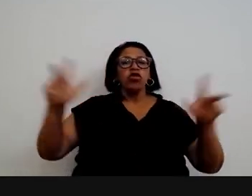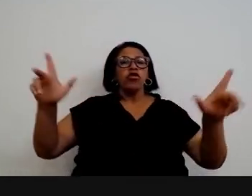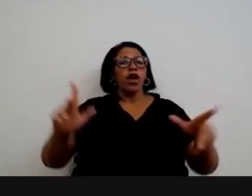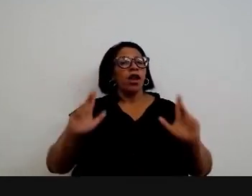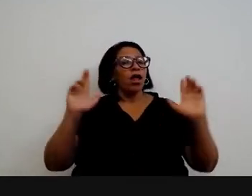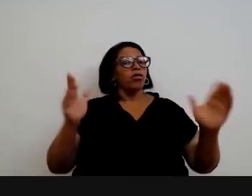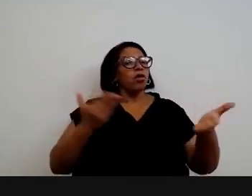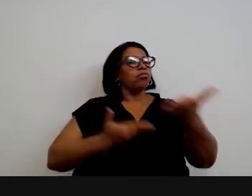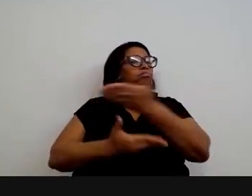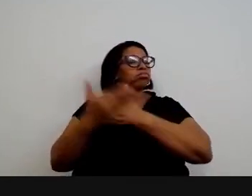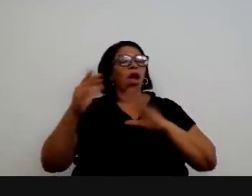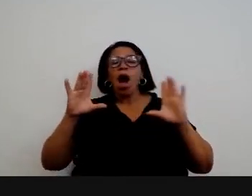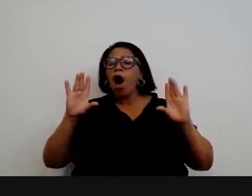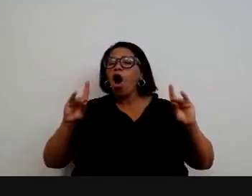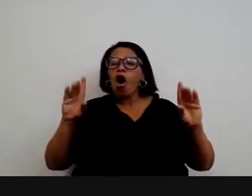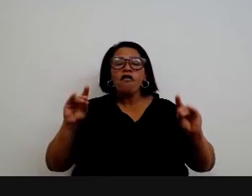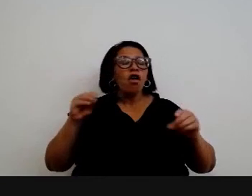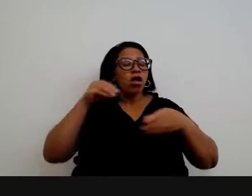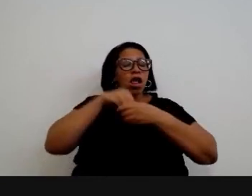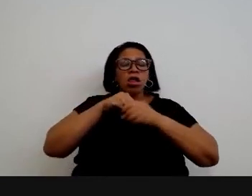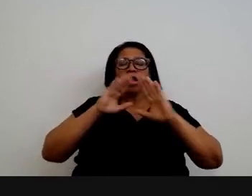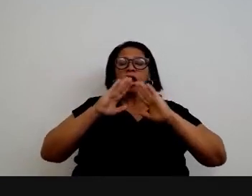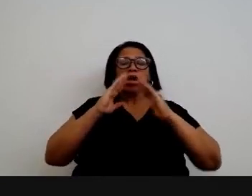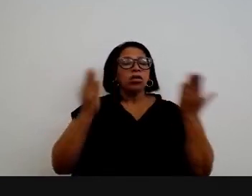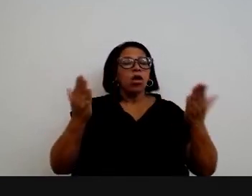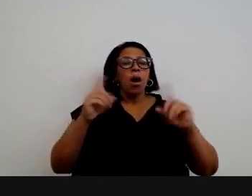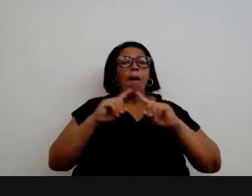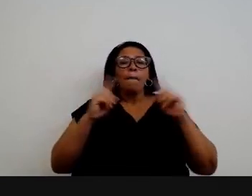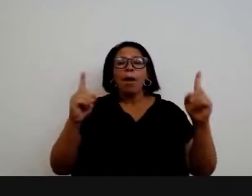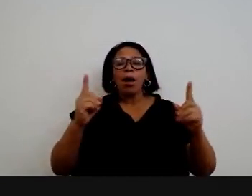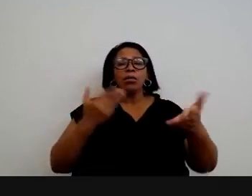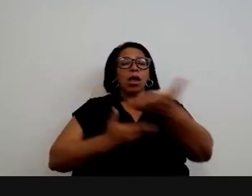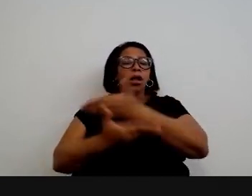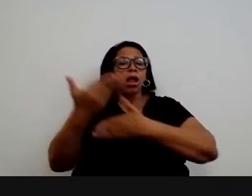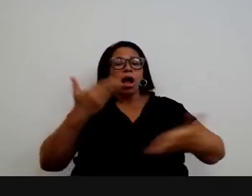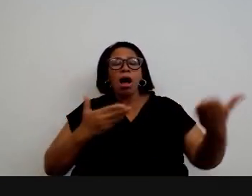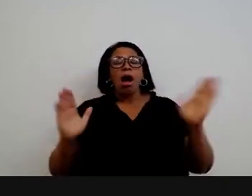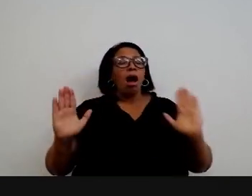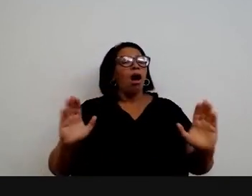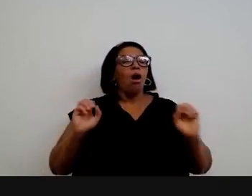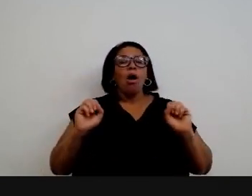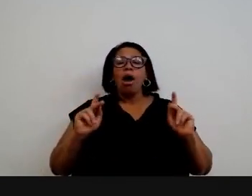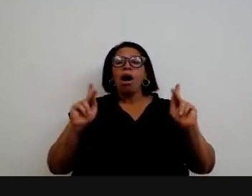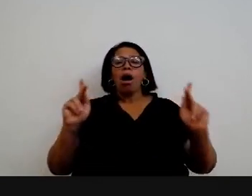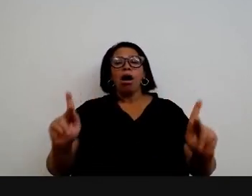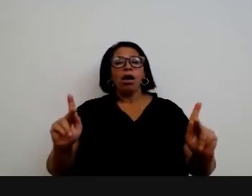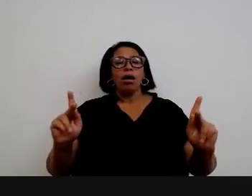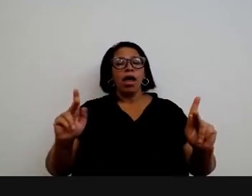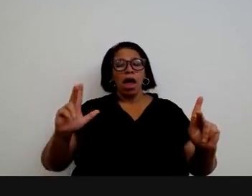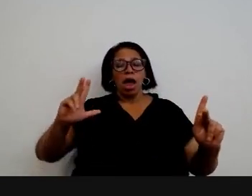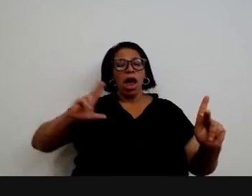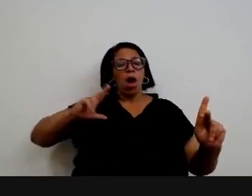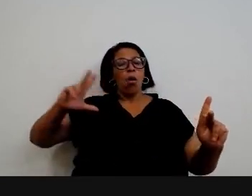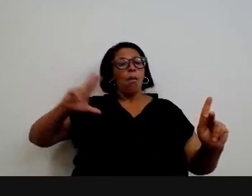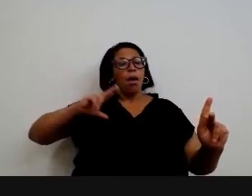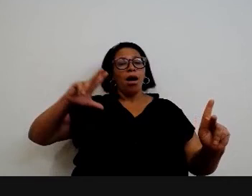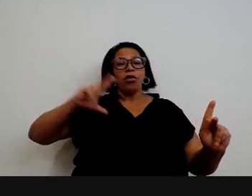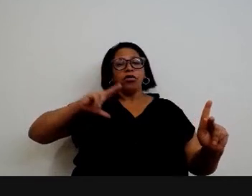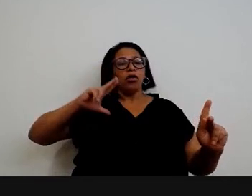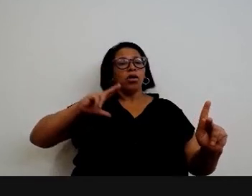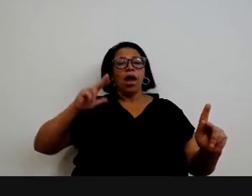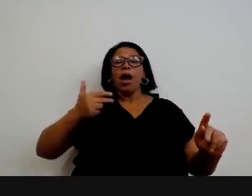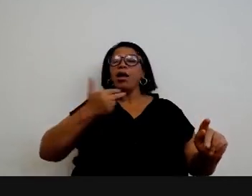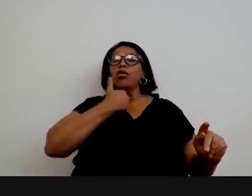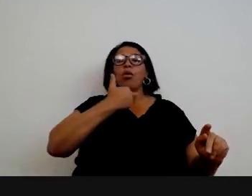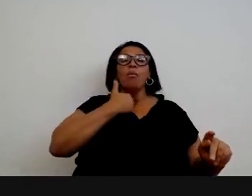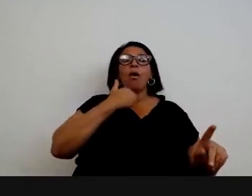sentir confortável dentro de uma instituição religiosa, mas não é a verdade absoluta. Para mim pode ser, mas eu tenho que